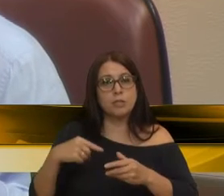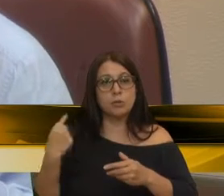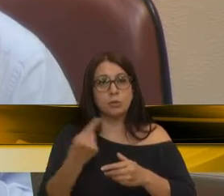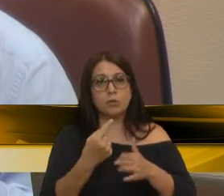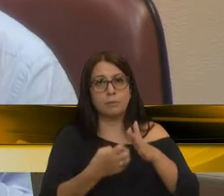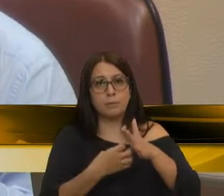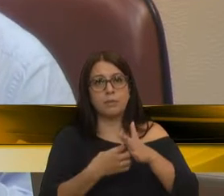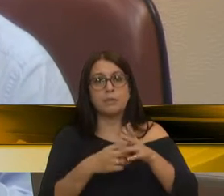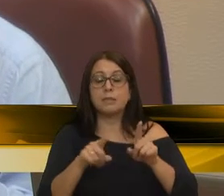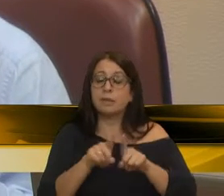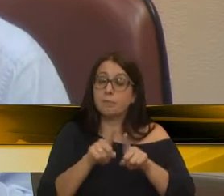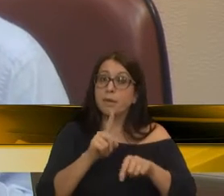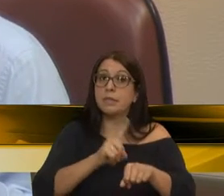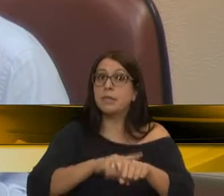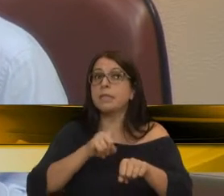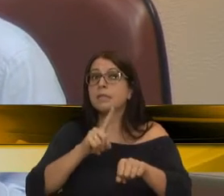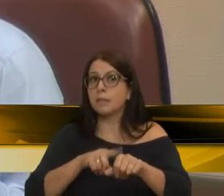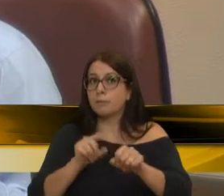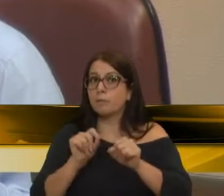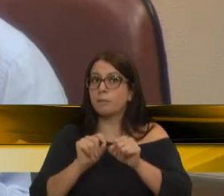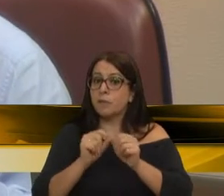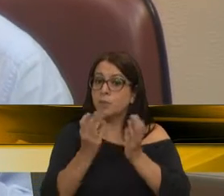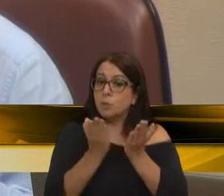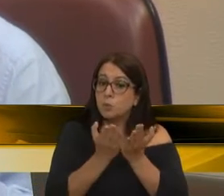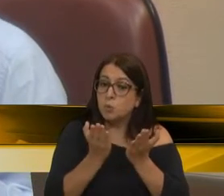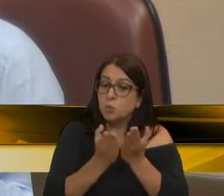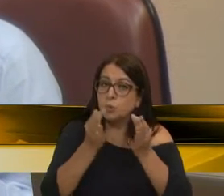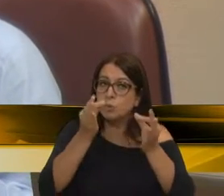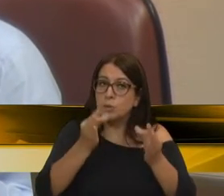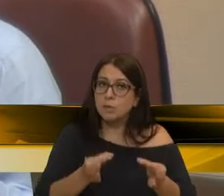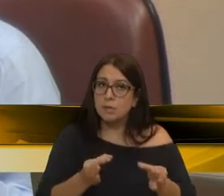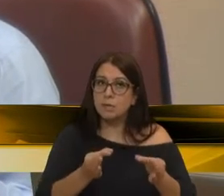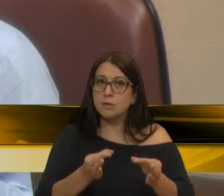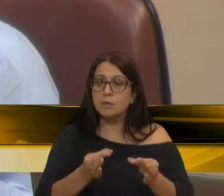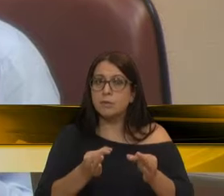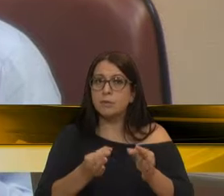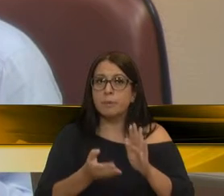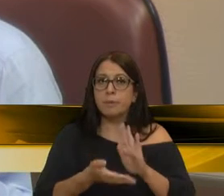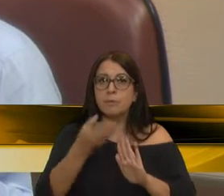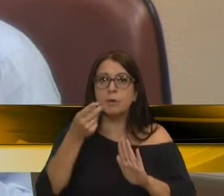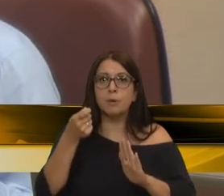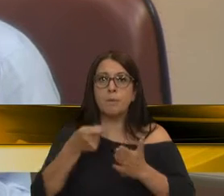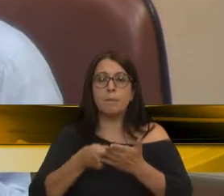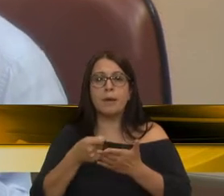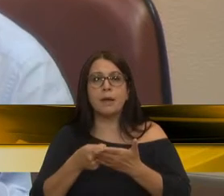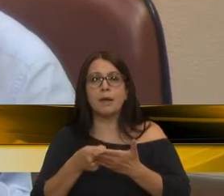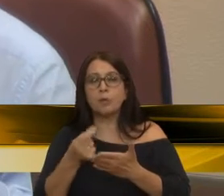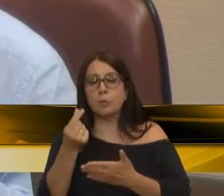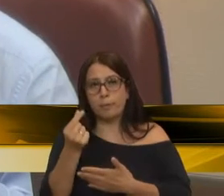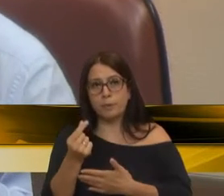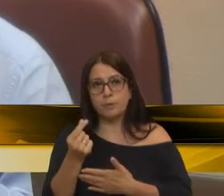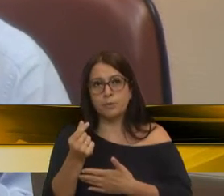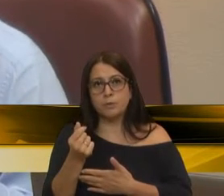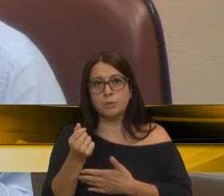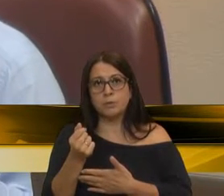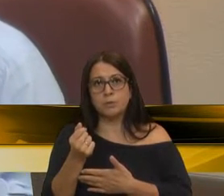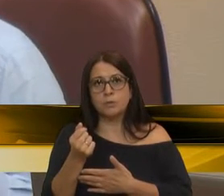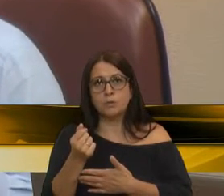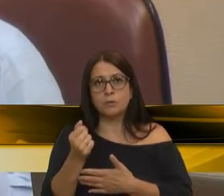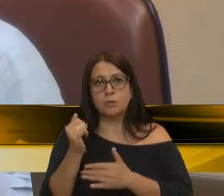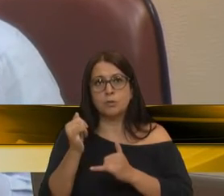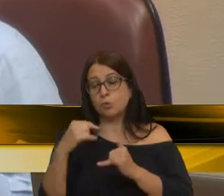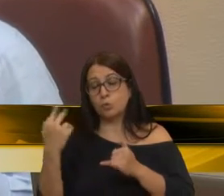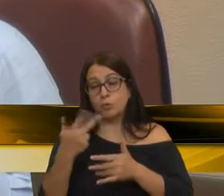ainda tempo para realizar o estudo a bio para o reajuste das variações dos preços dos insumos